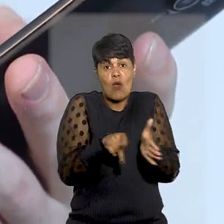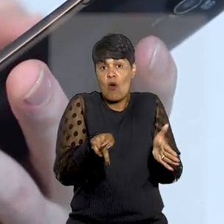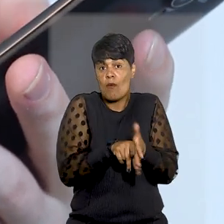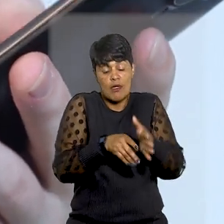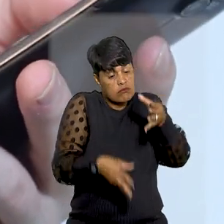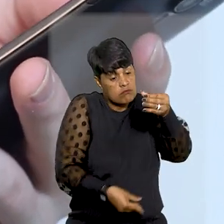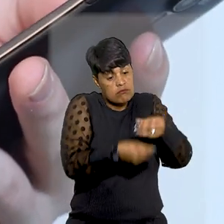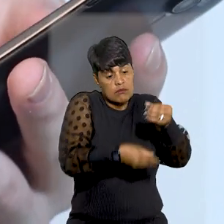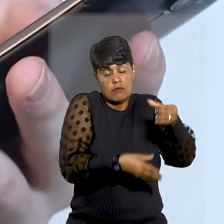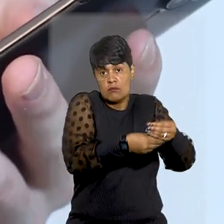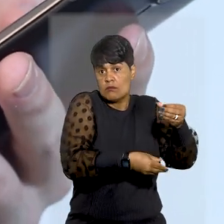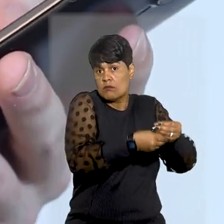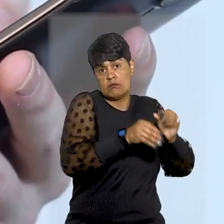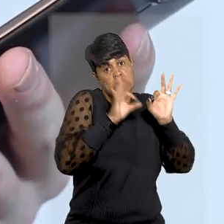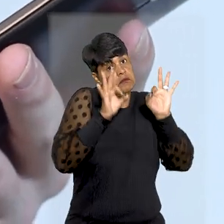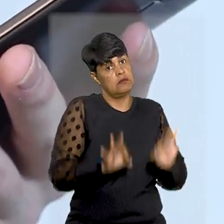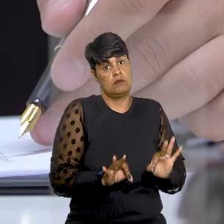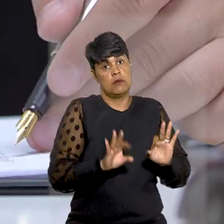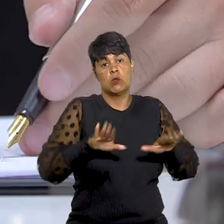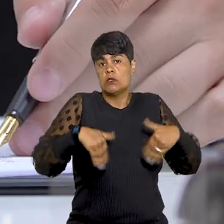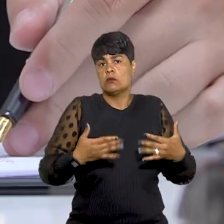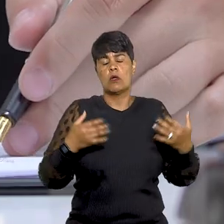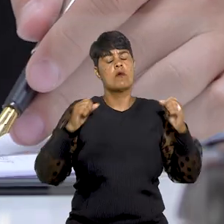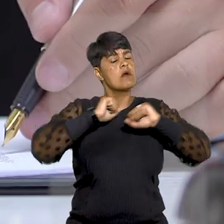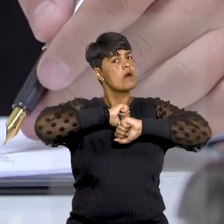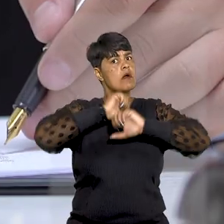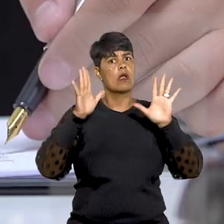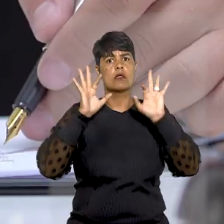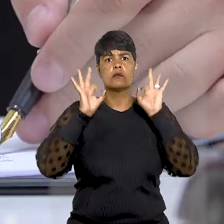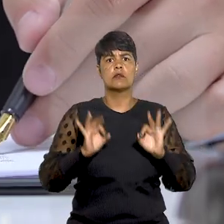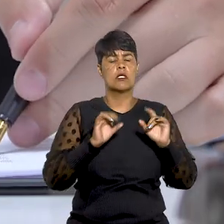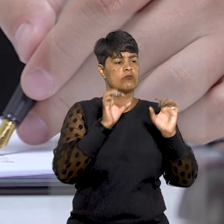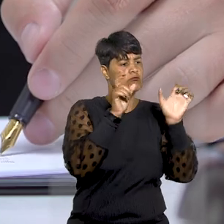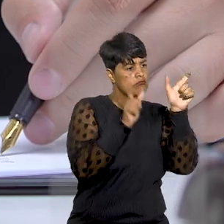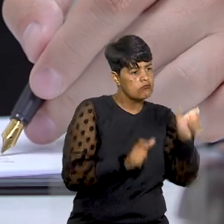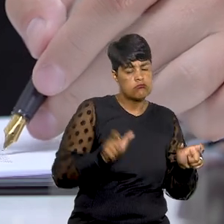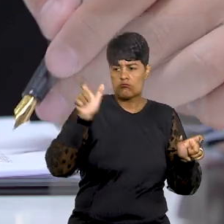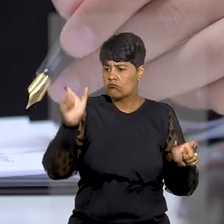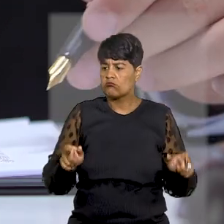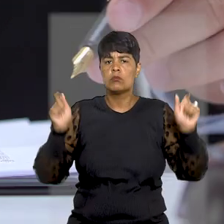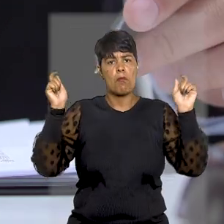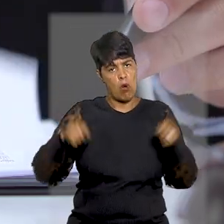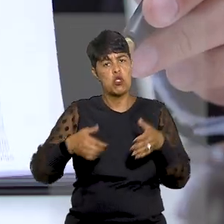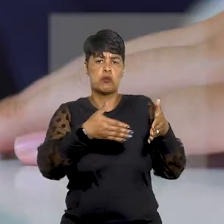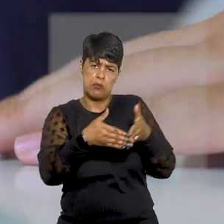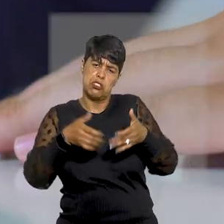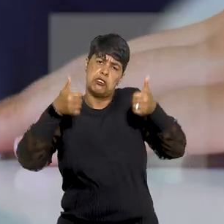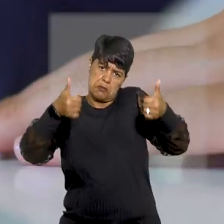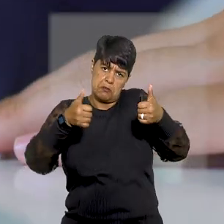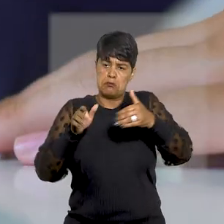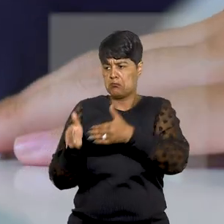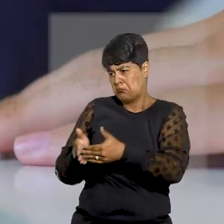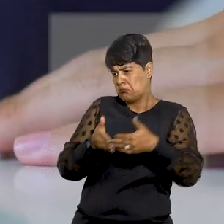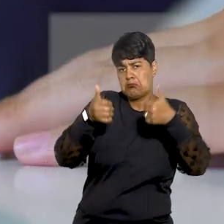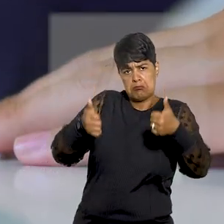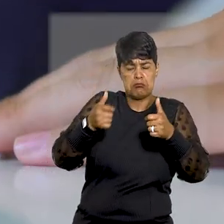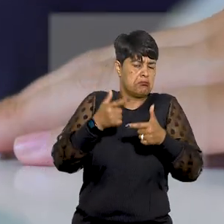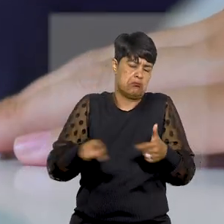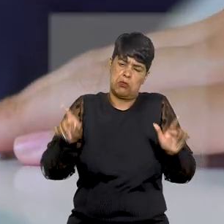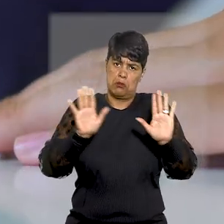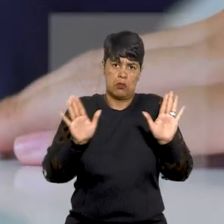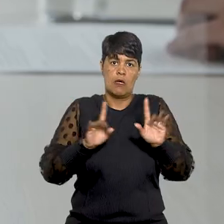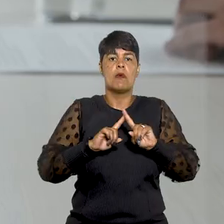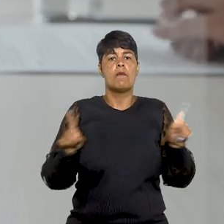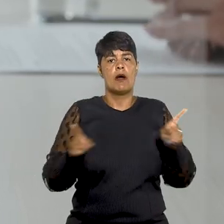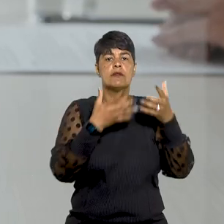acessórios aqueles havendo portanto nítida identidade entre as partes a causa de pedir e o pedido o que